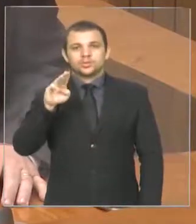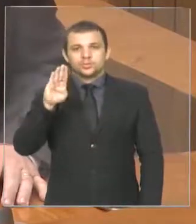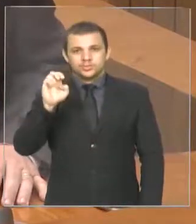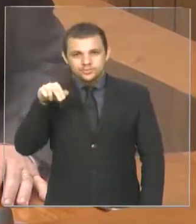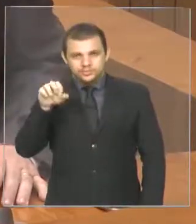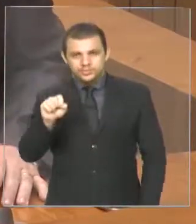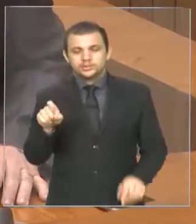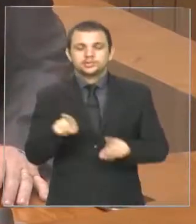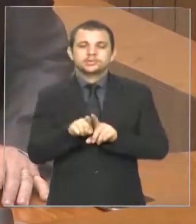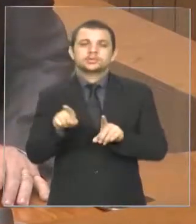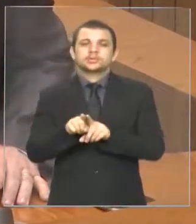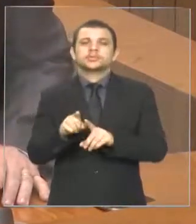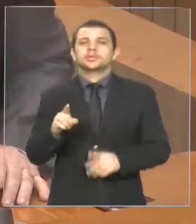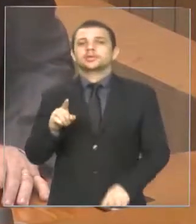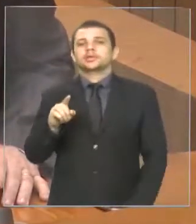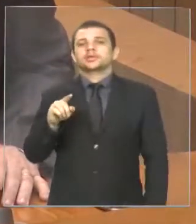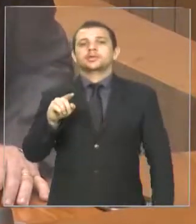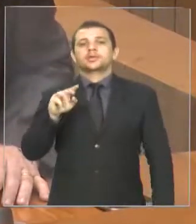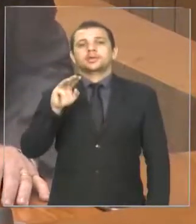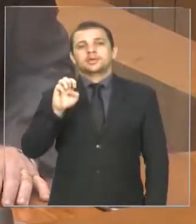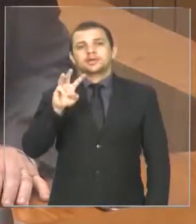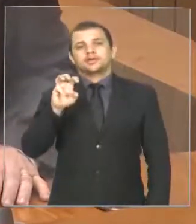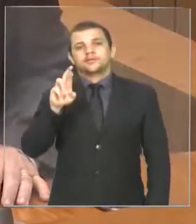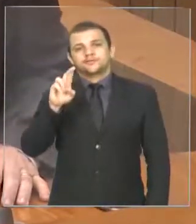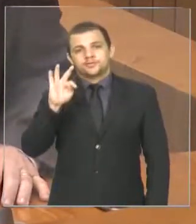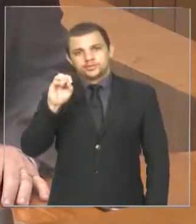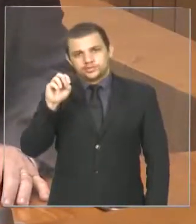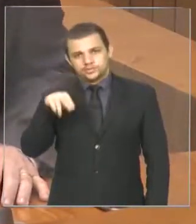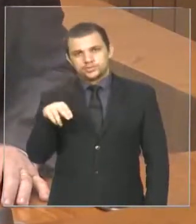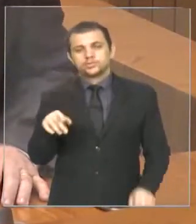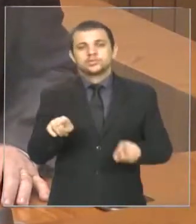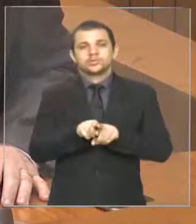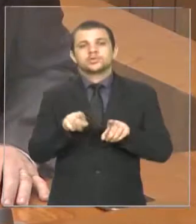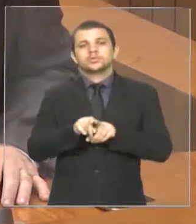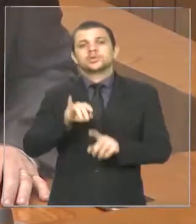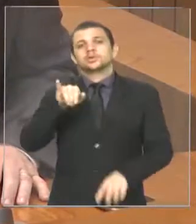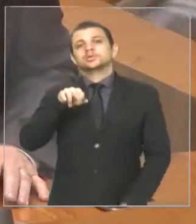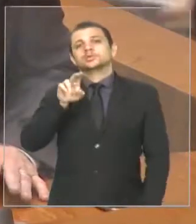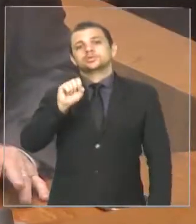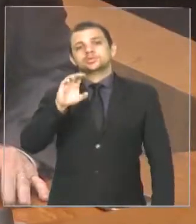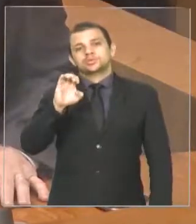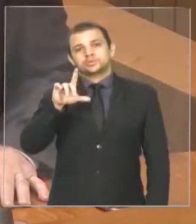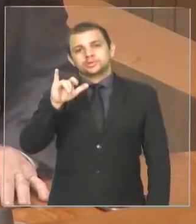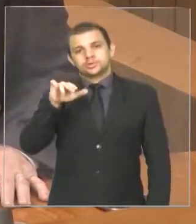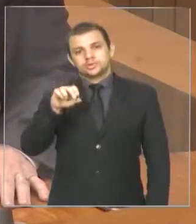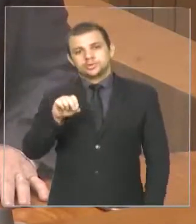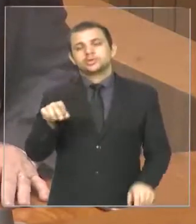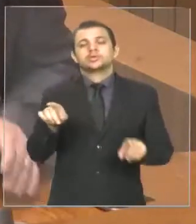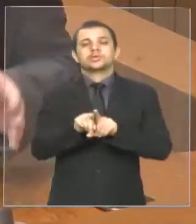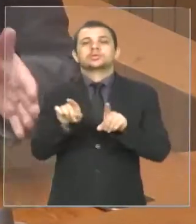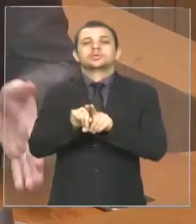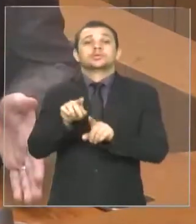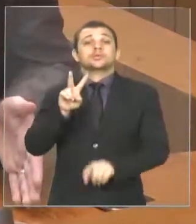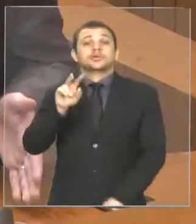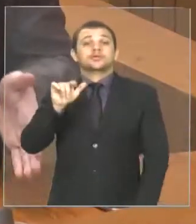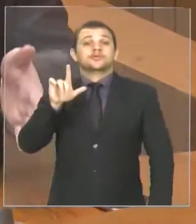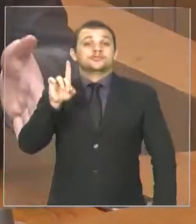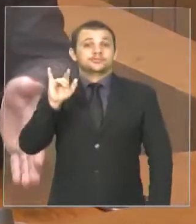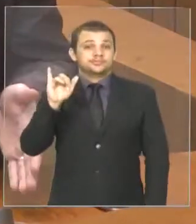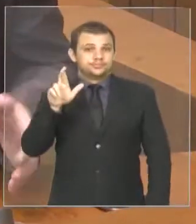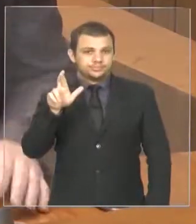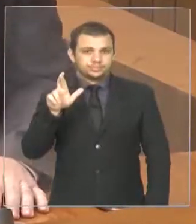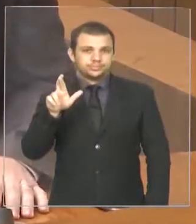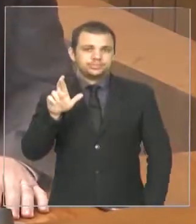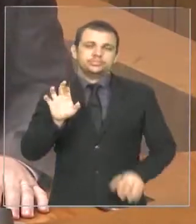o deputado federal Juscelino Filho e o deputado federal Valdir Maranhão. Também prestigiou